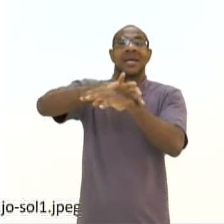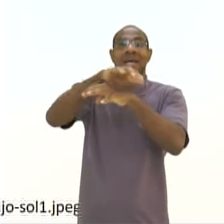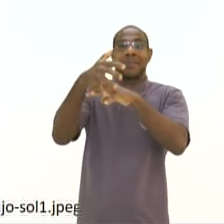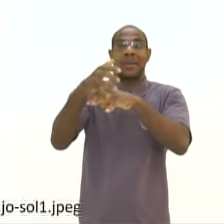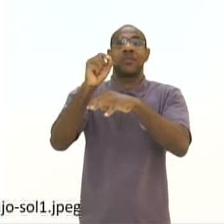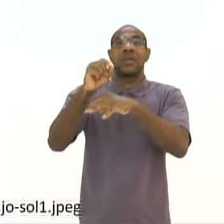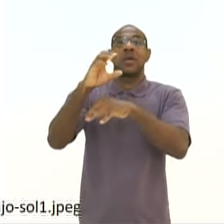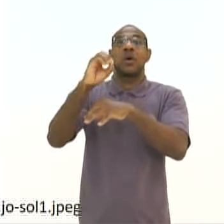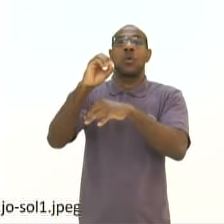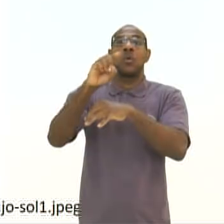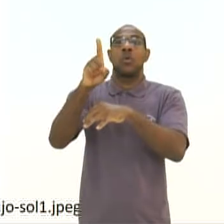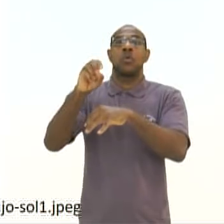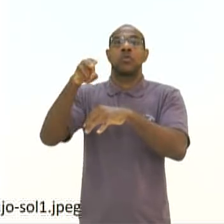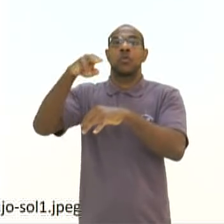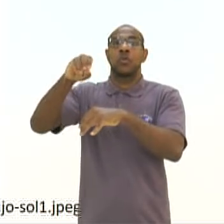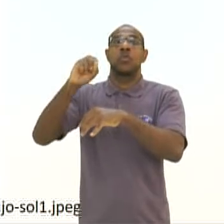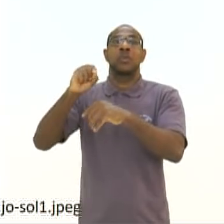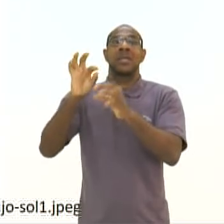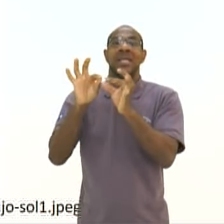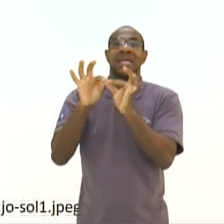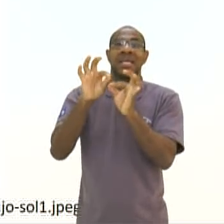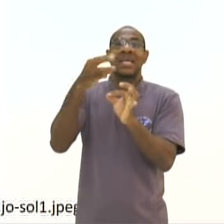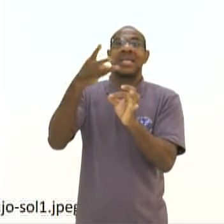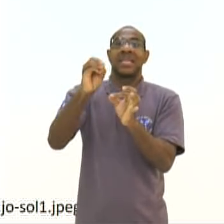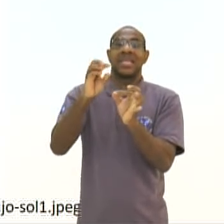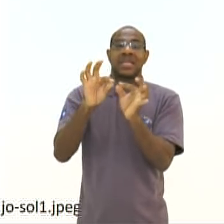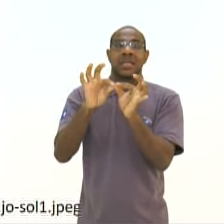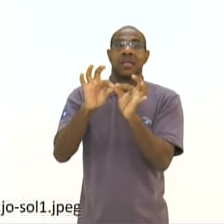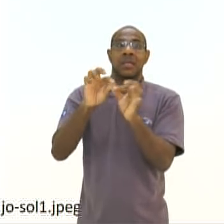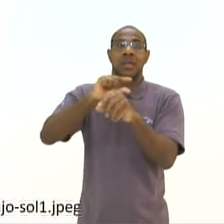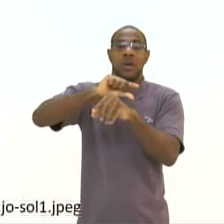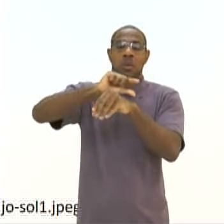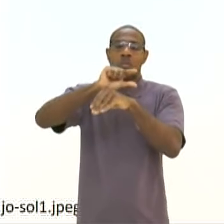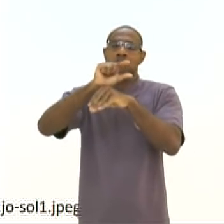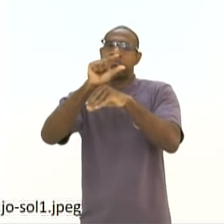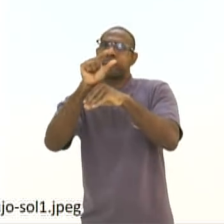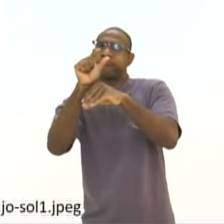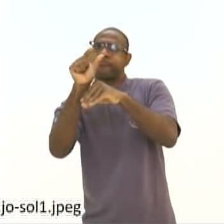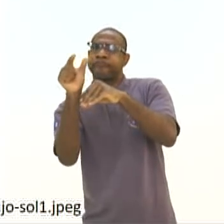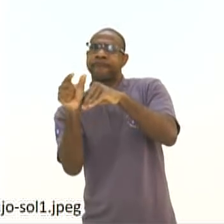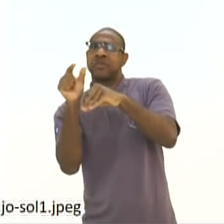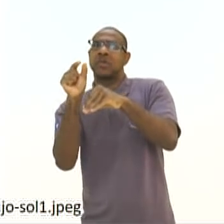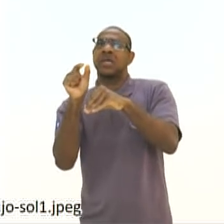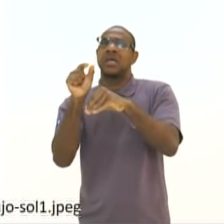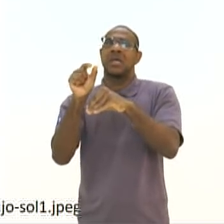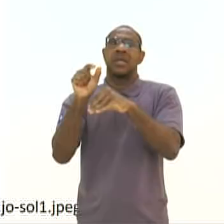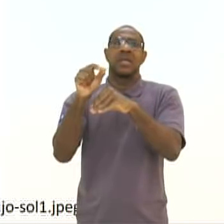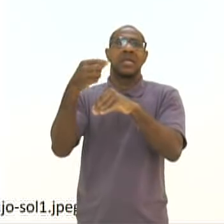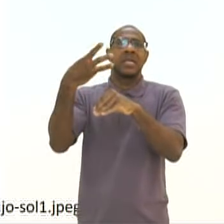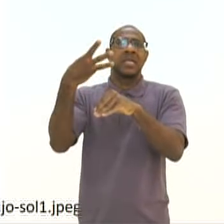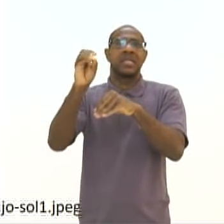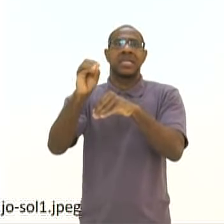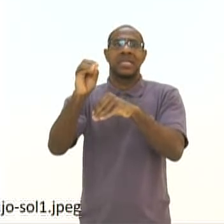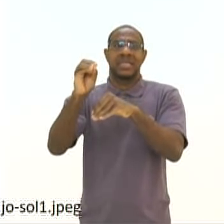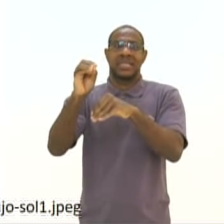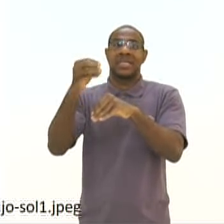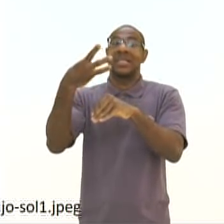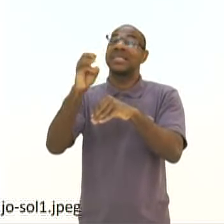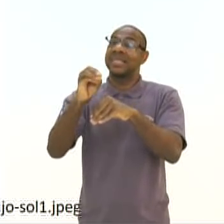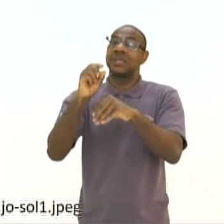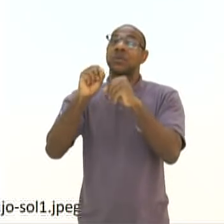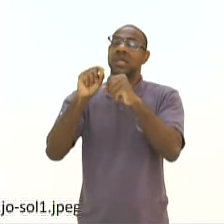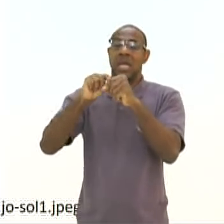ozônio, com cerca de 30 km de espessura. E para que serve ela, Fabiano? Ela atua como um